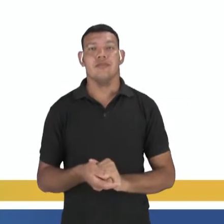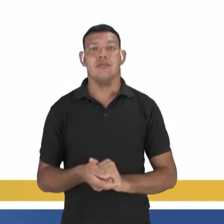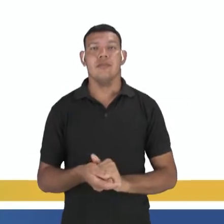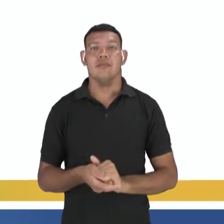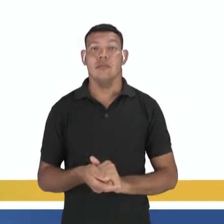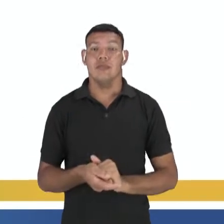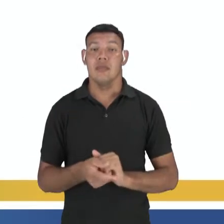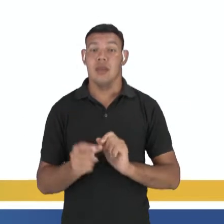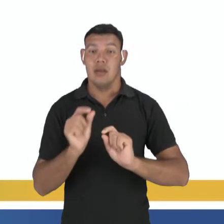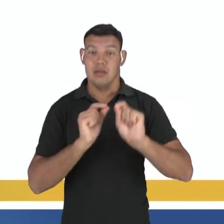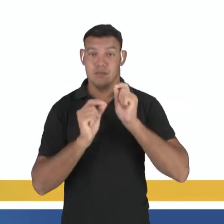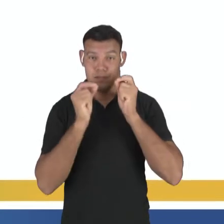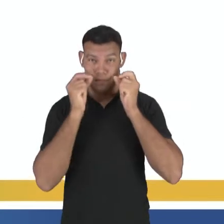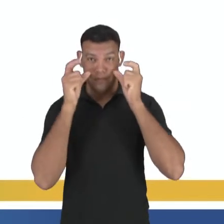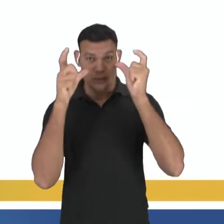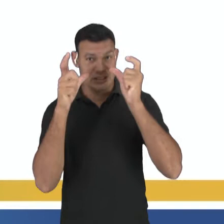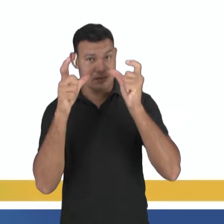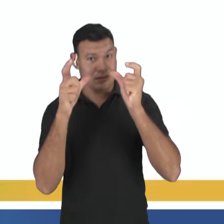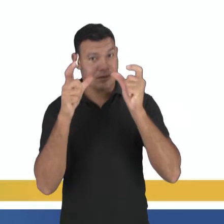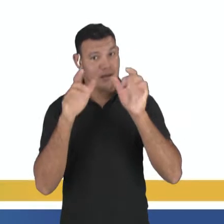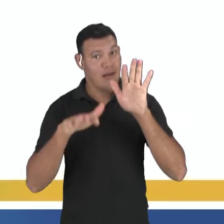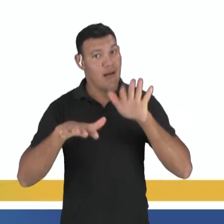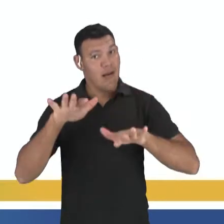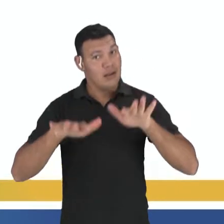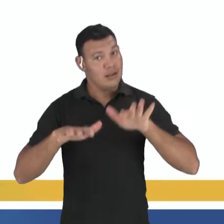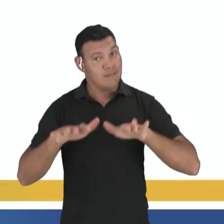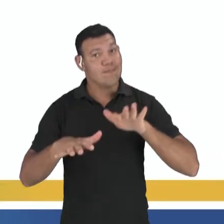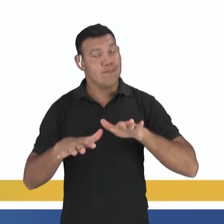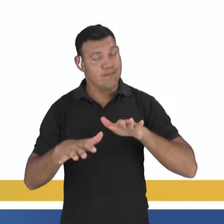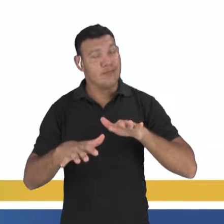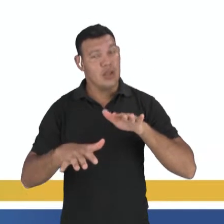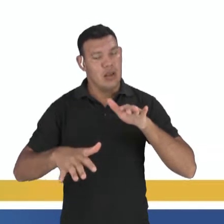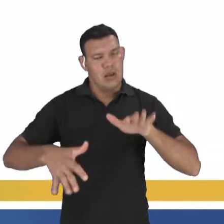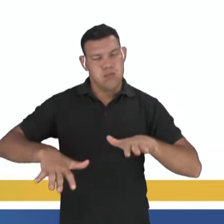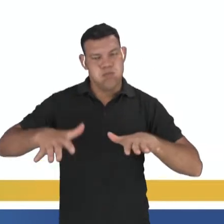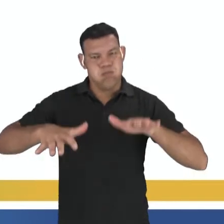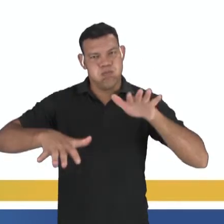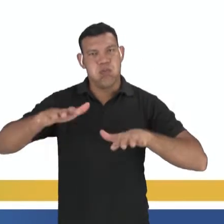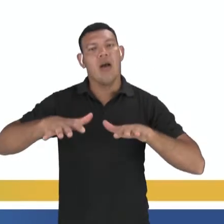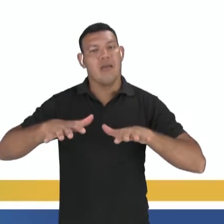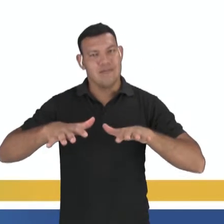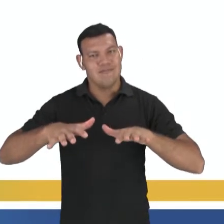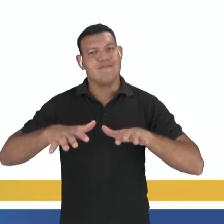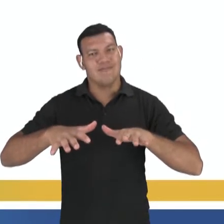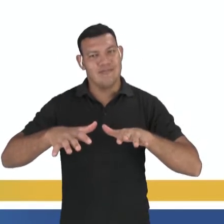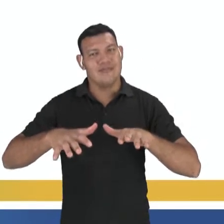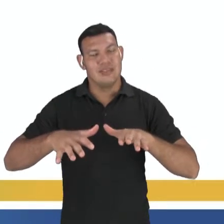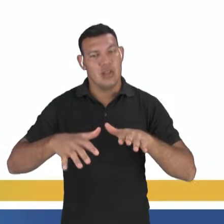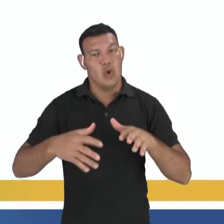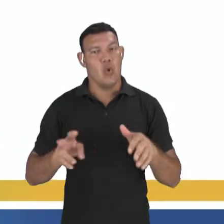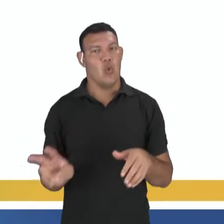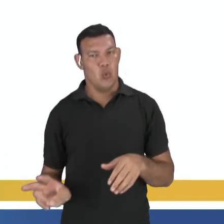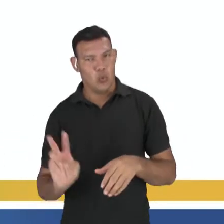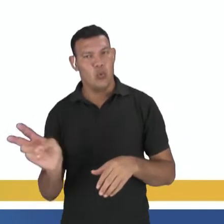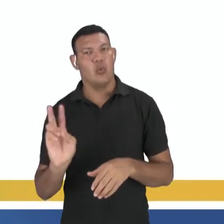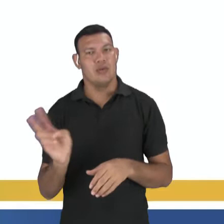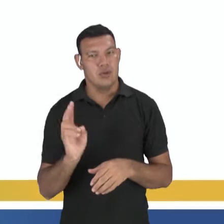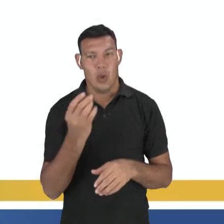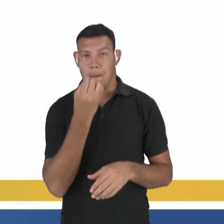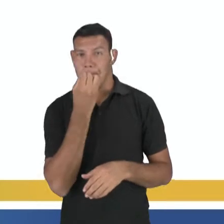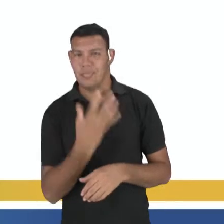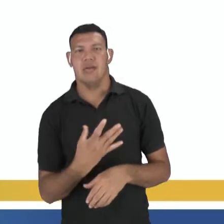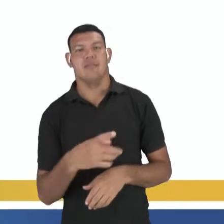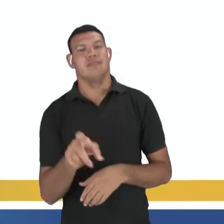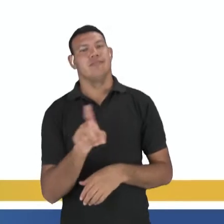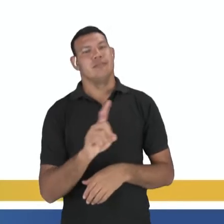É válido ressaltar que nem sempre a média aritmética representará bem todos os dados. Para que ela